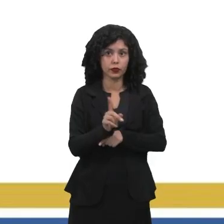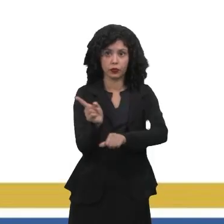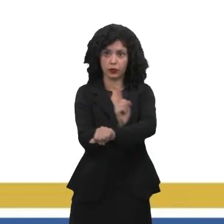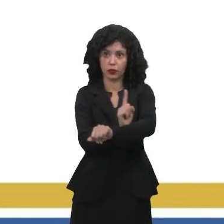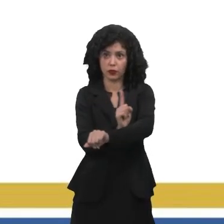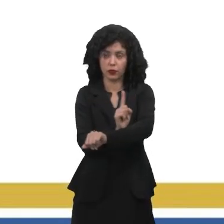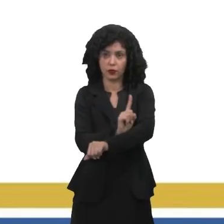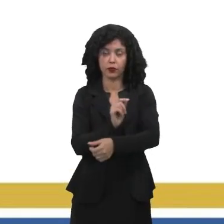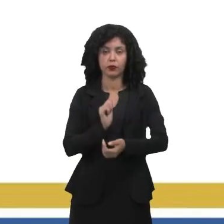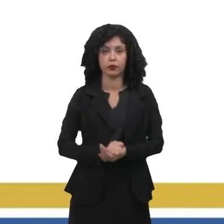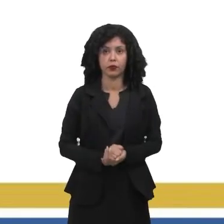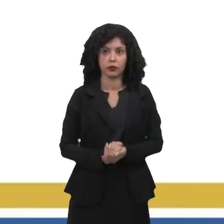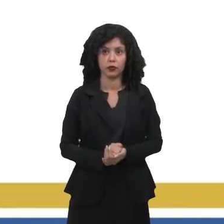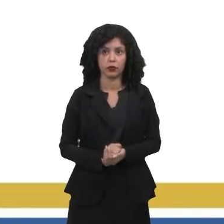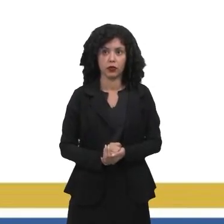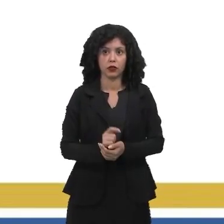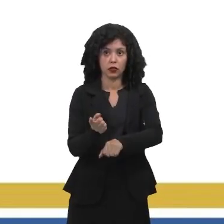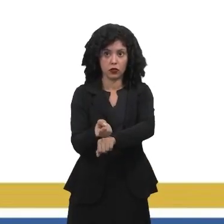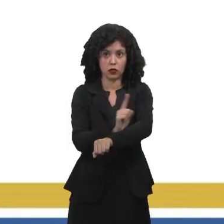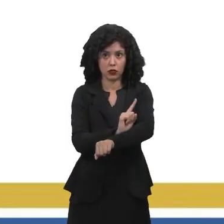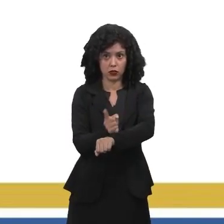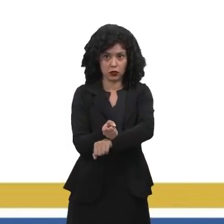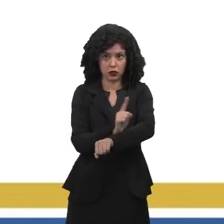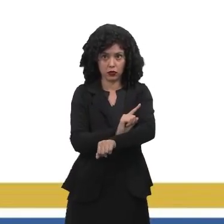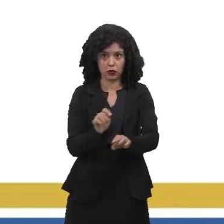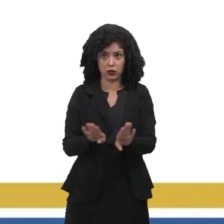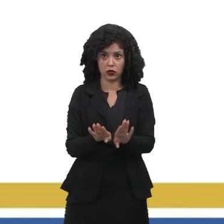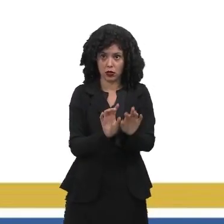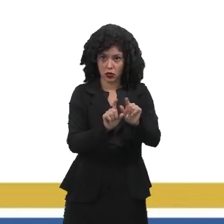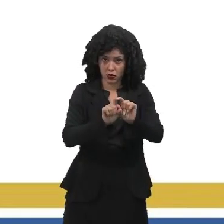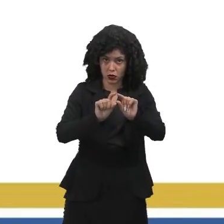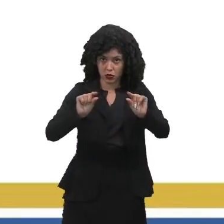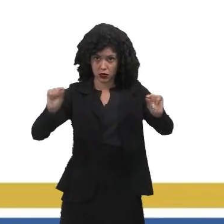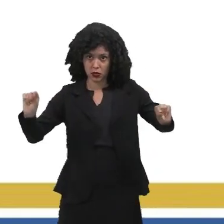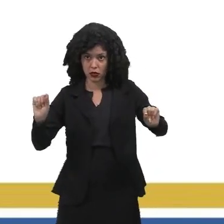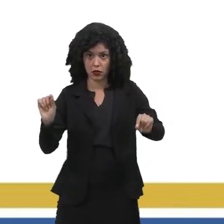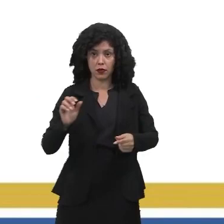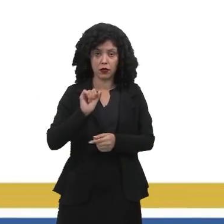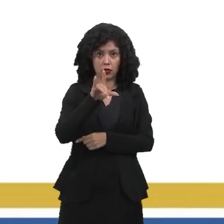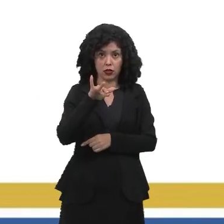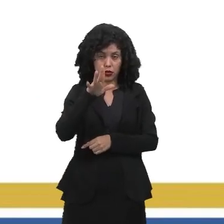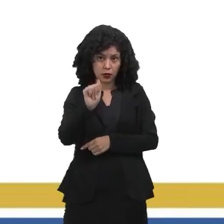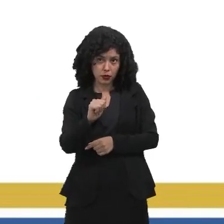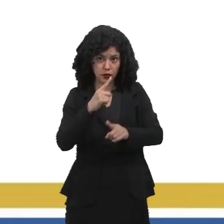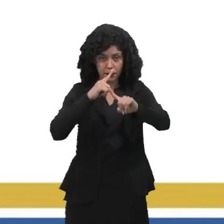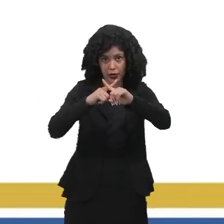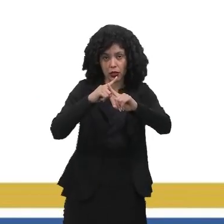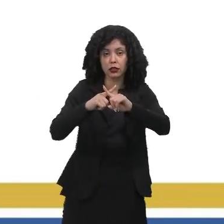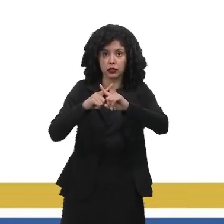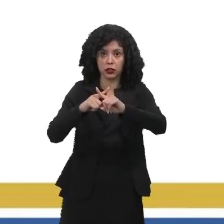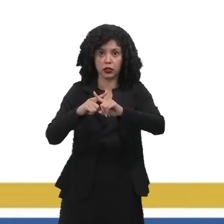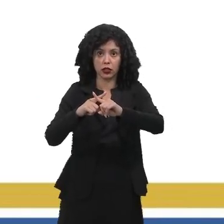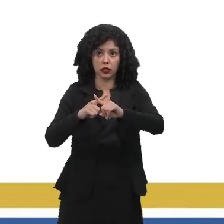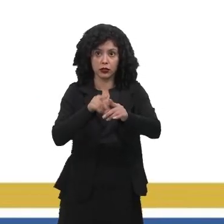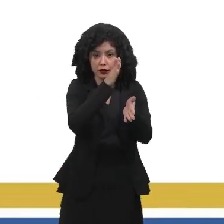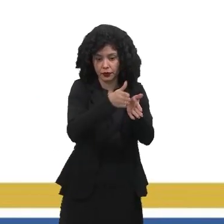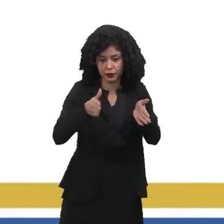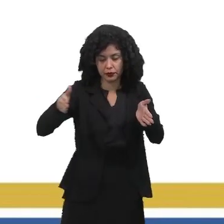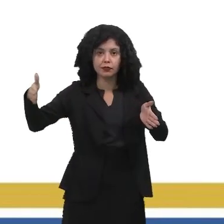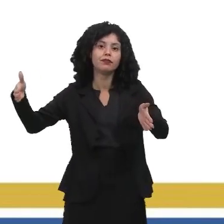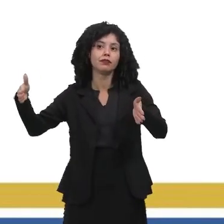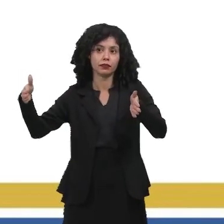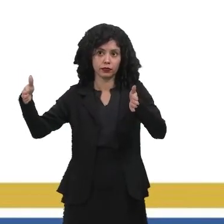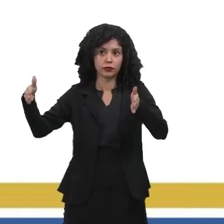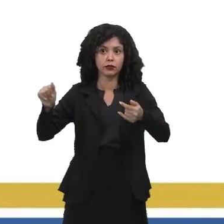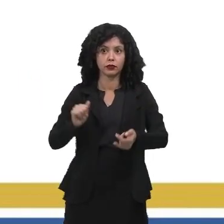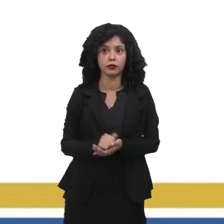é igual ao quê? Ao comprimento de onda, representado por essa letra grega, o lambda, vezes a frequência,